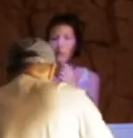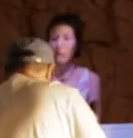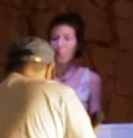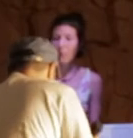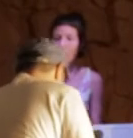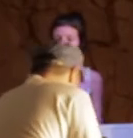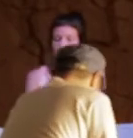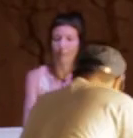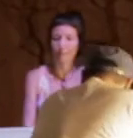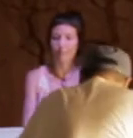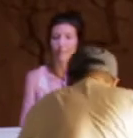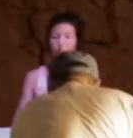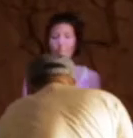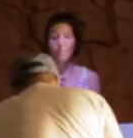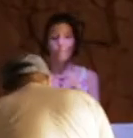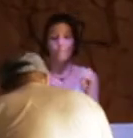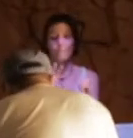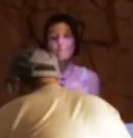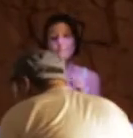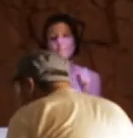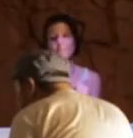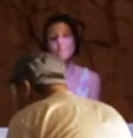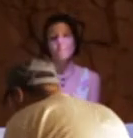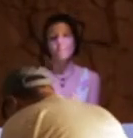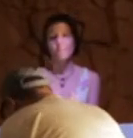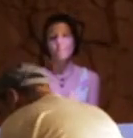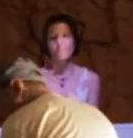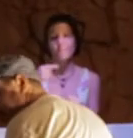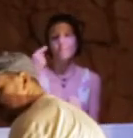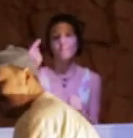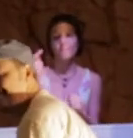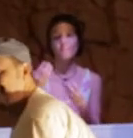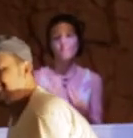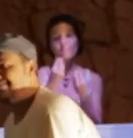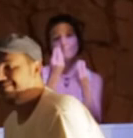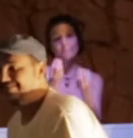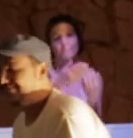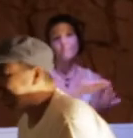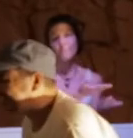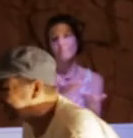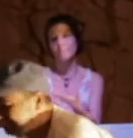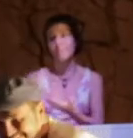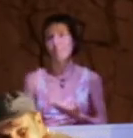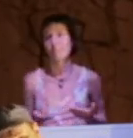Pode pegar um por um, começar por ali. Esses últimos aí eu vou sortear para vocês.